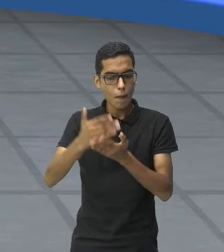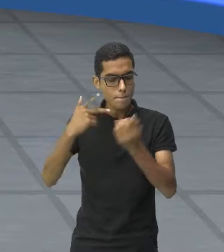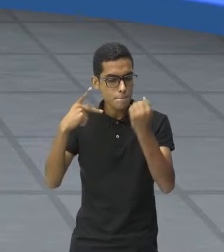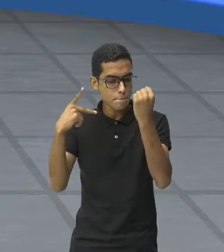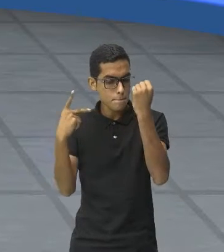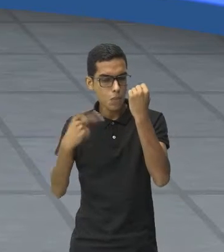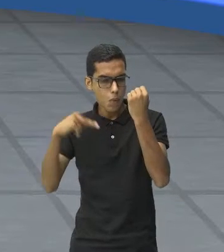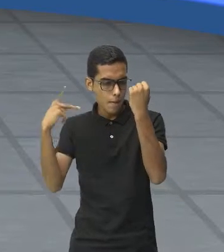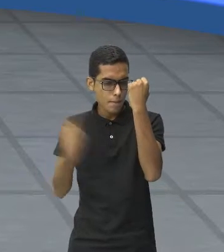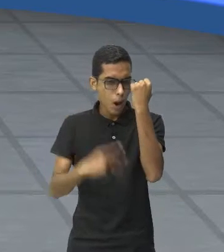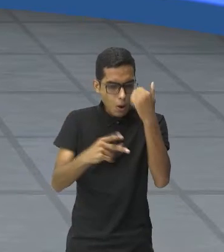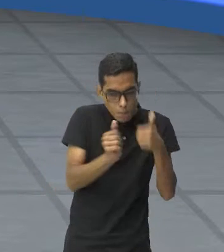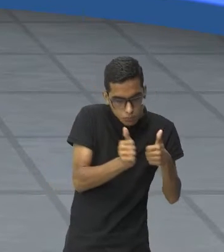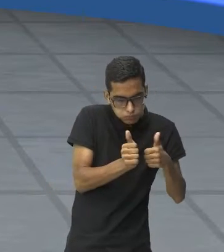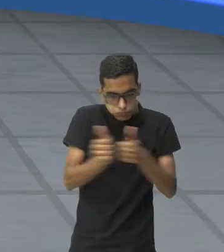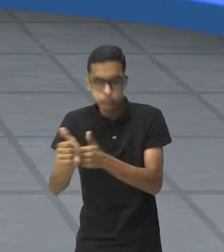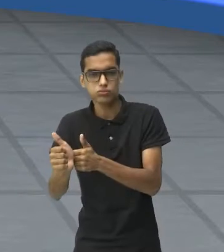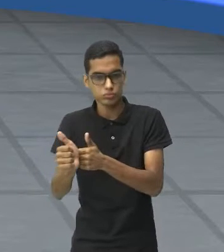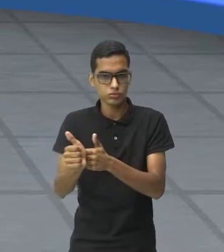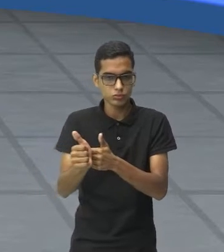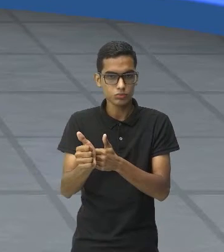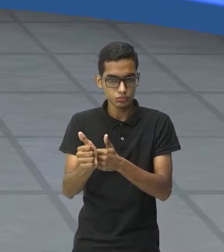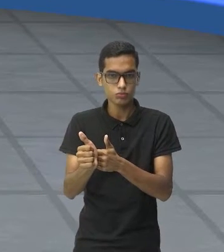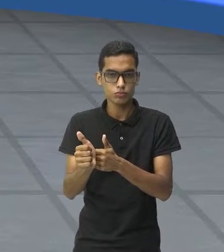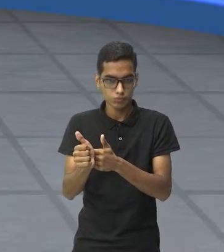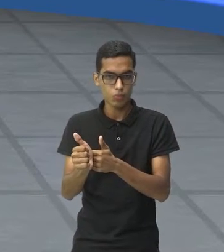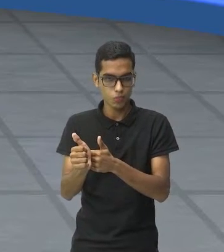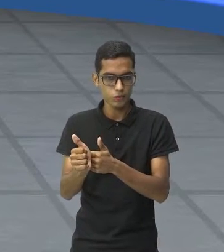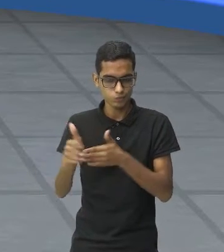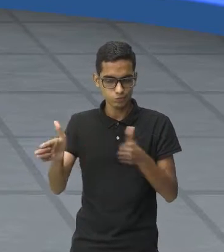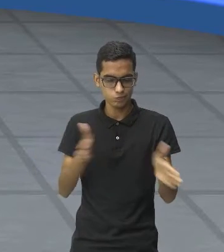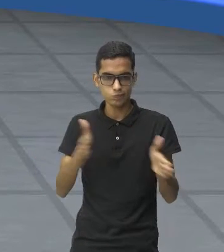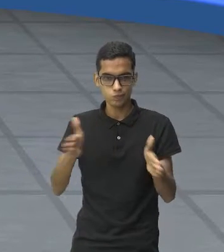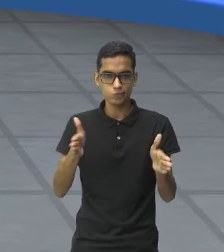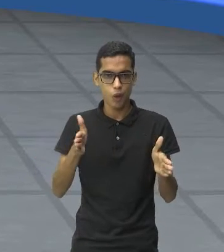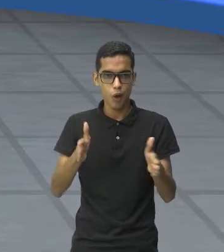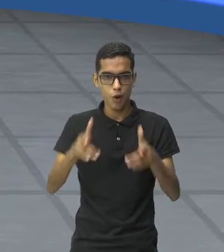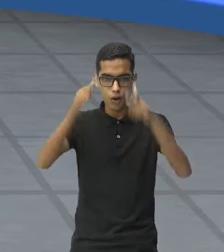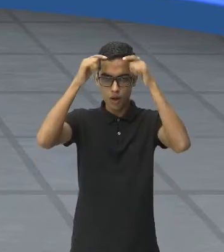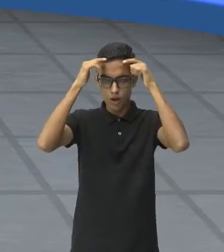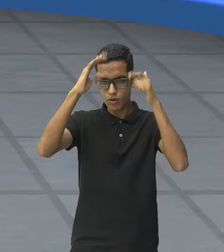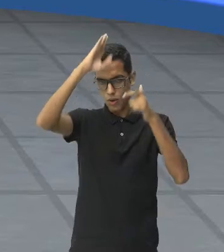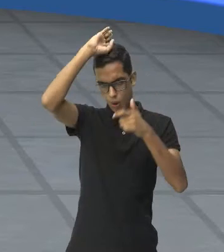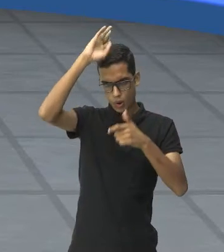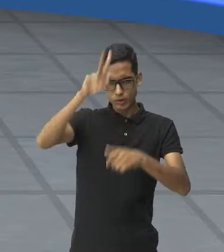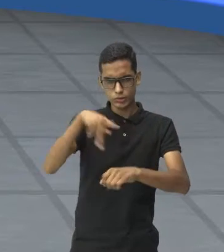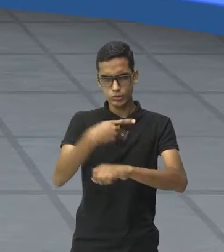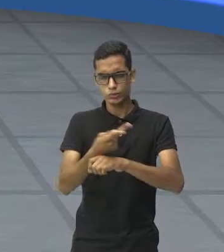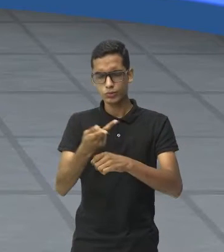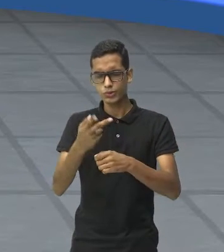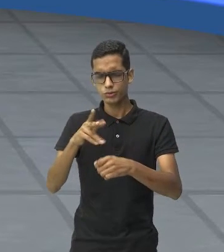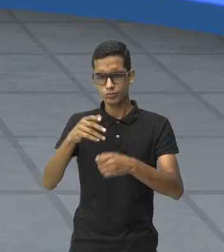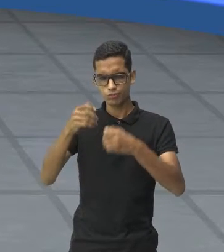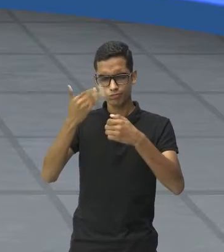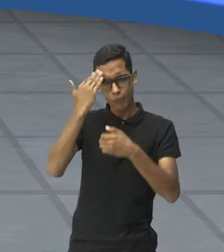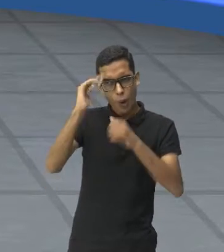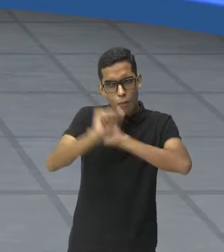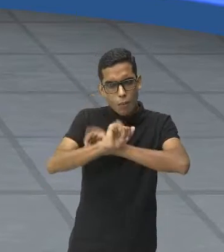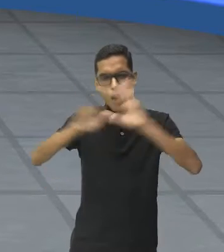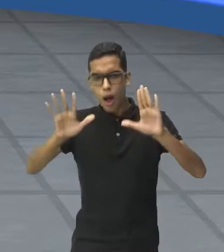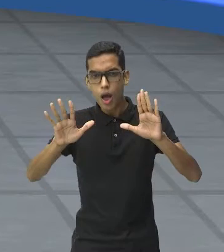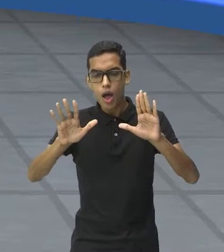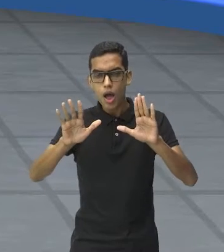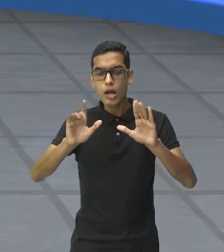sem precedentes durante o Império Romano, durante esse período do Império Romano. Daqui a pouco a gente vai começar a compreender que a partir